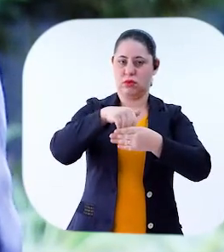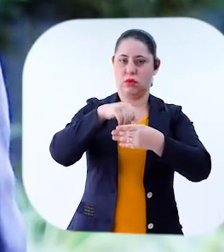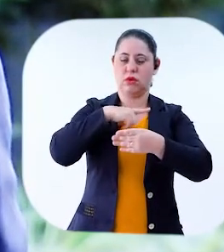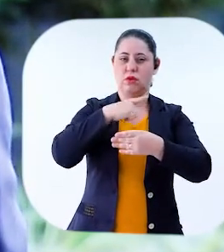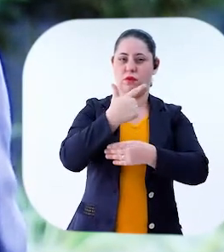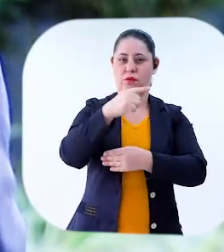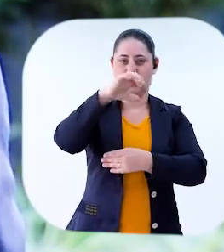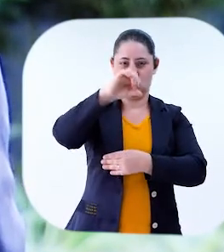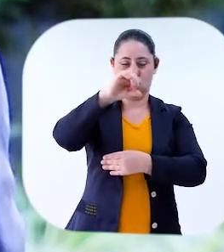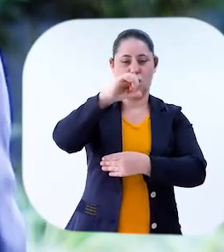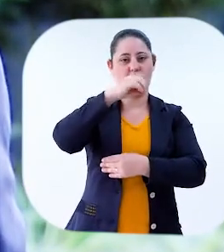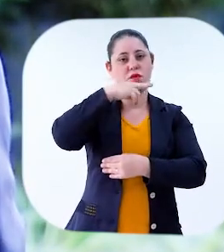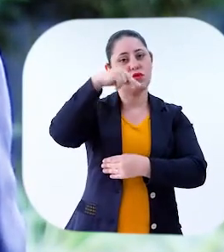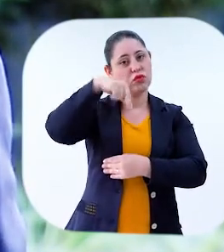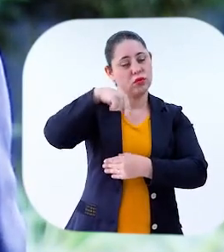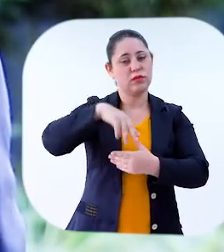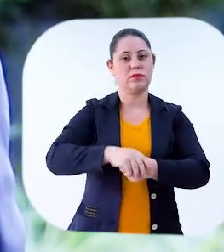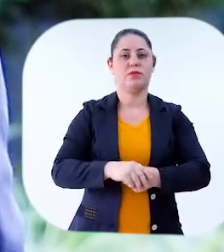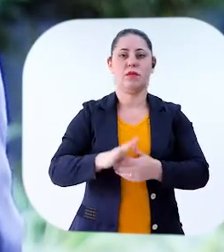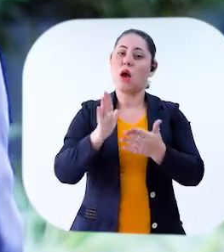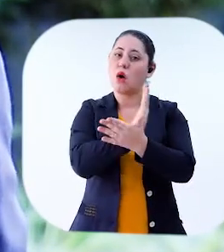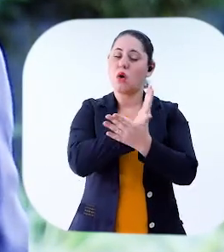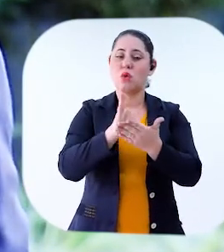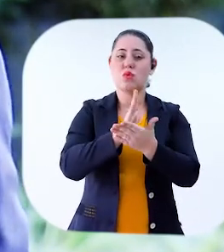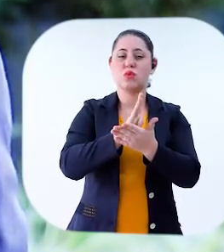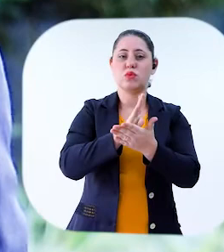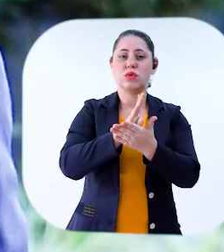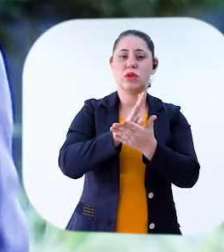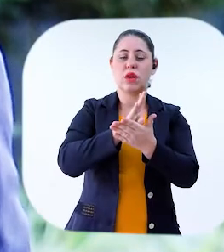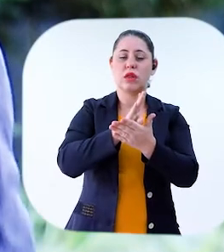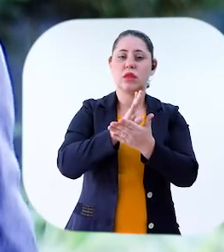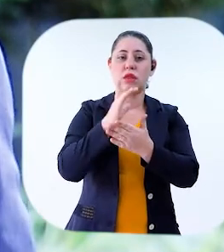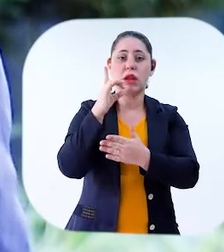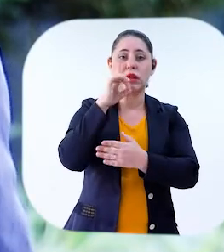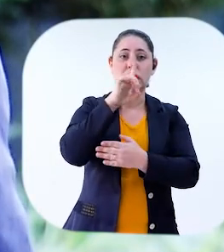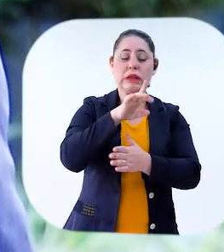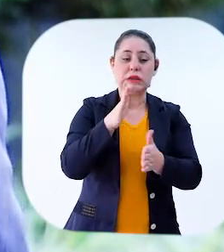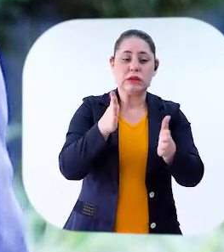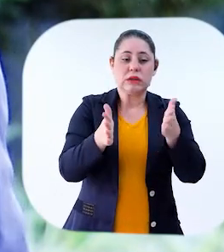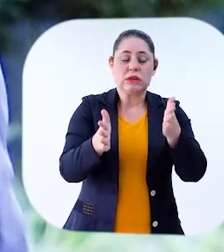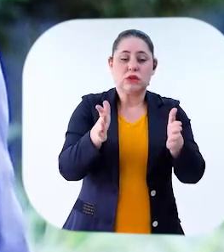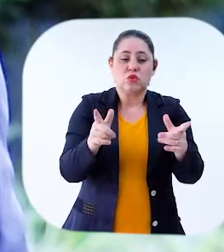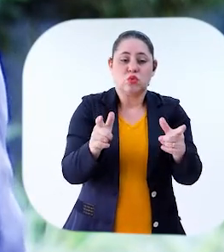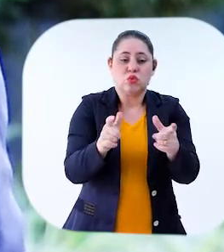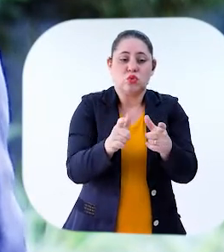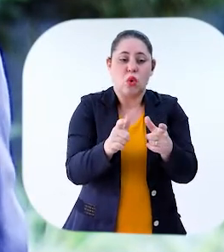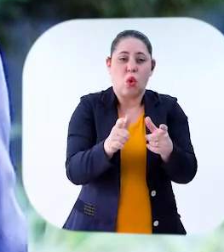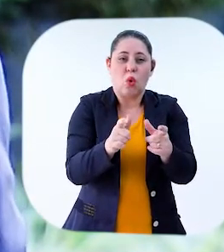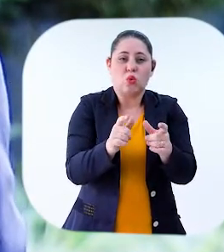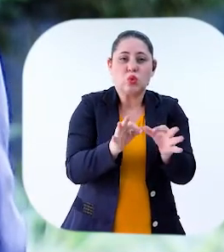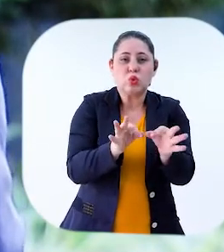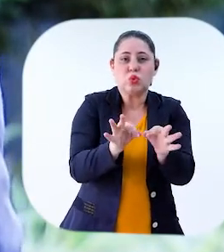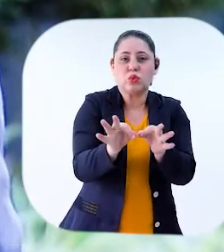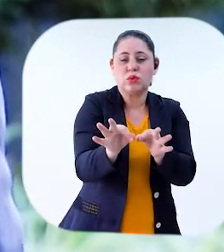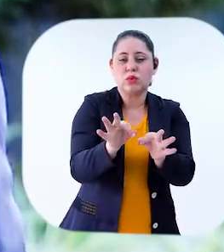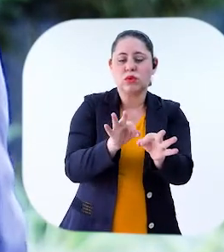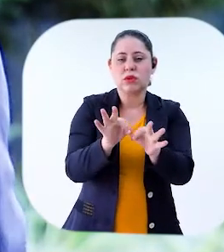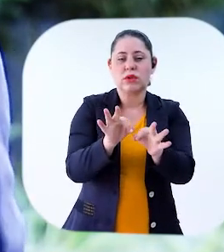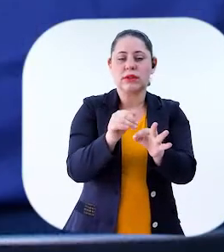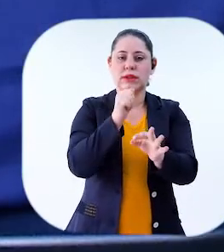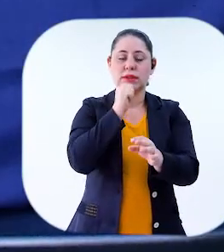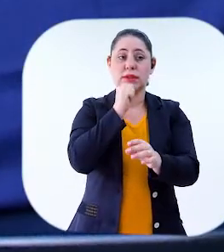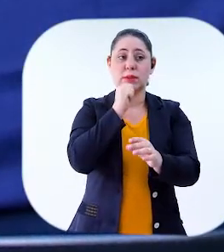será realizado em 29 de novembro. Alguns desses prazos eles tiveram que ser reduzidos ou